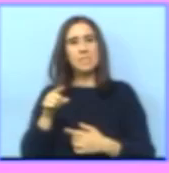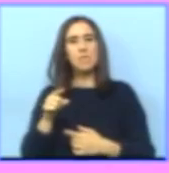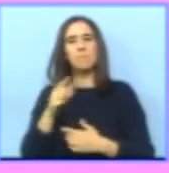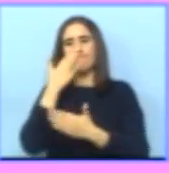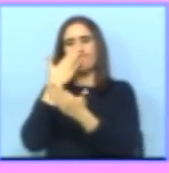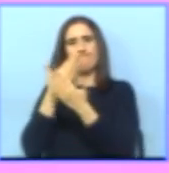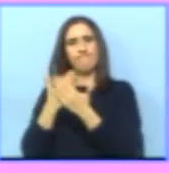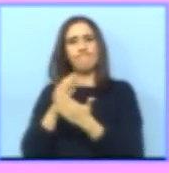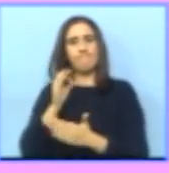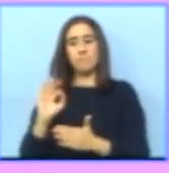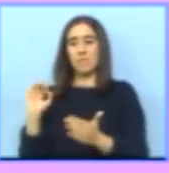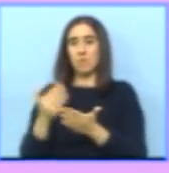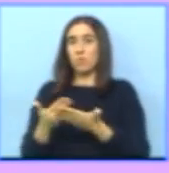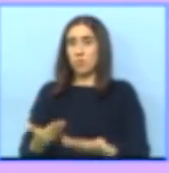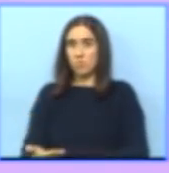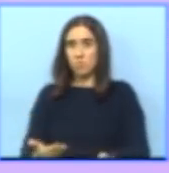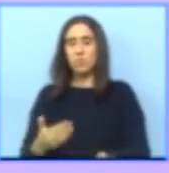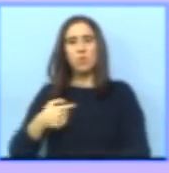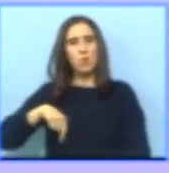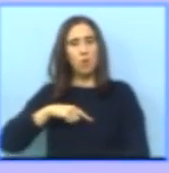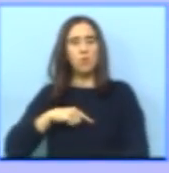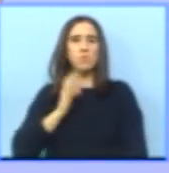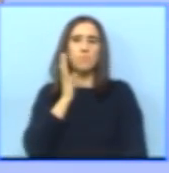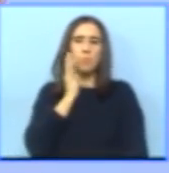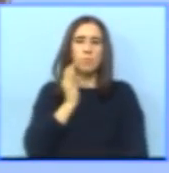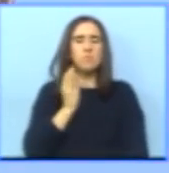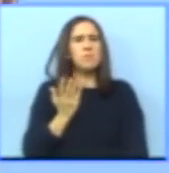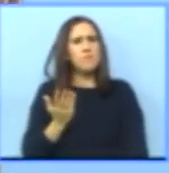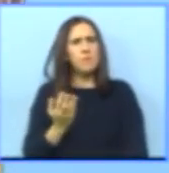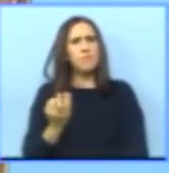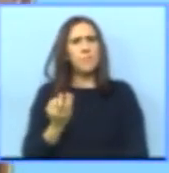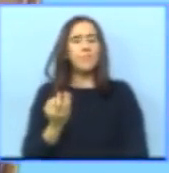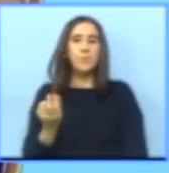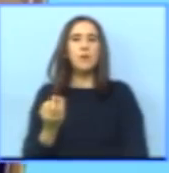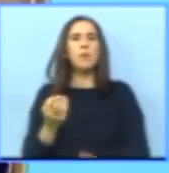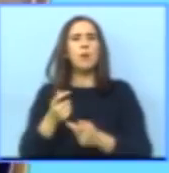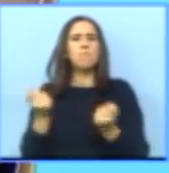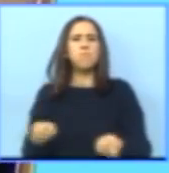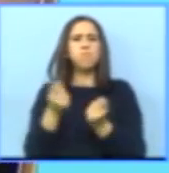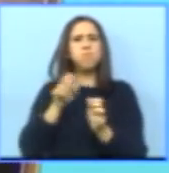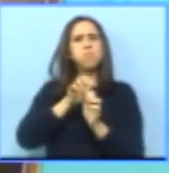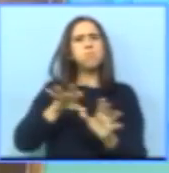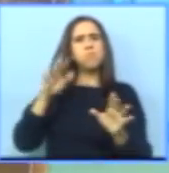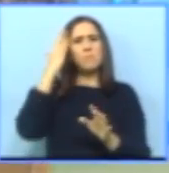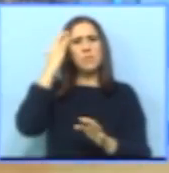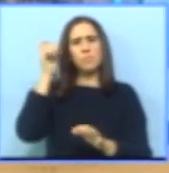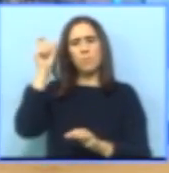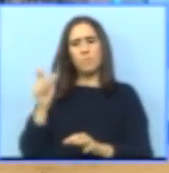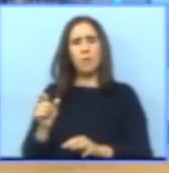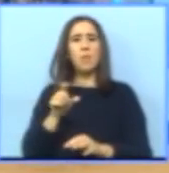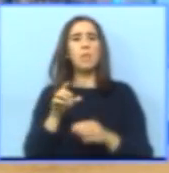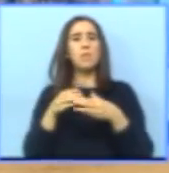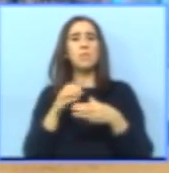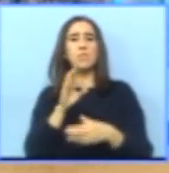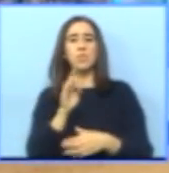confronto chega até aos dias de hoje. E nós procuramos, enfim, criou-se uma propaganda maciça do Marquês de Pombal contra os jesuítas